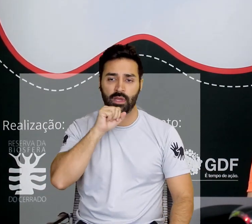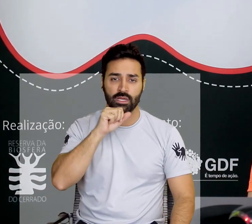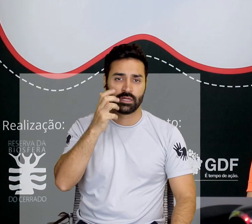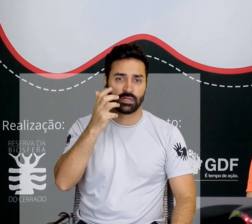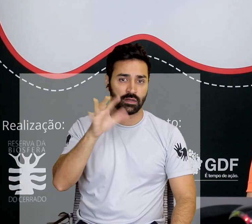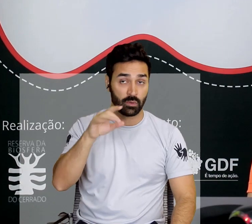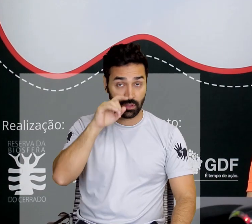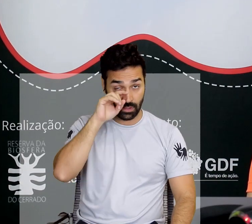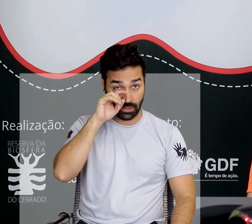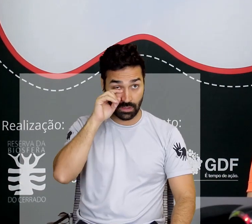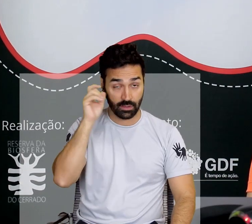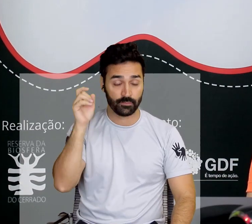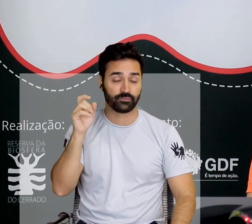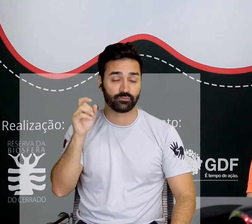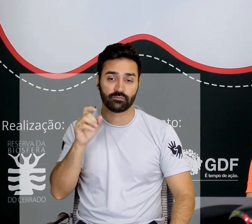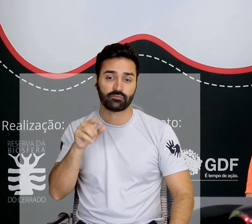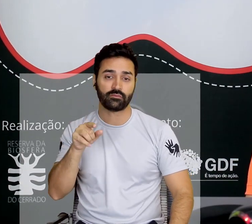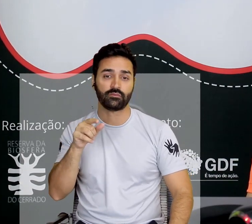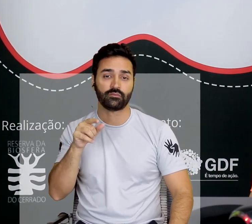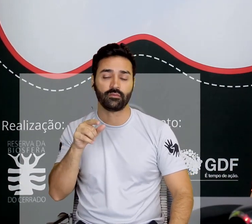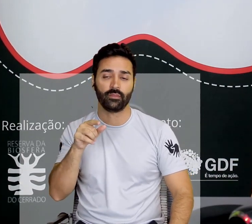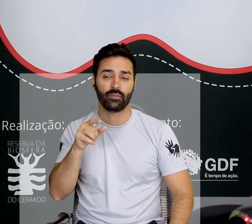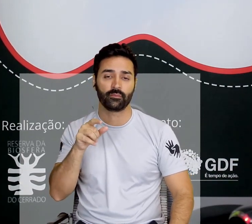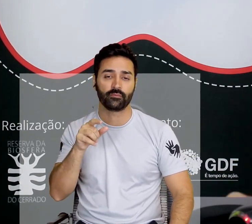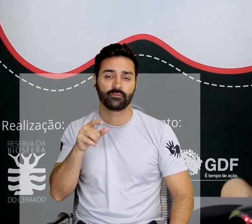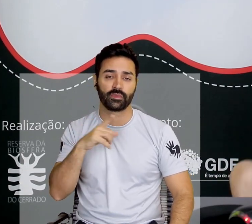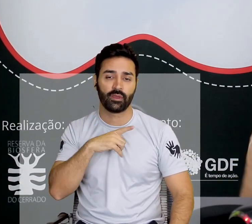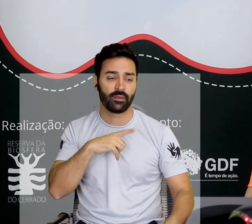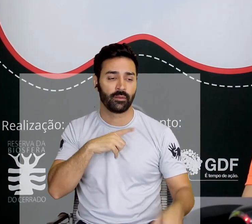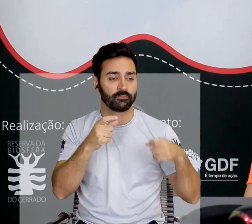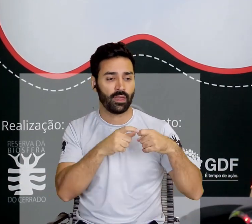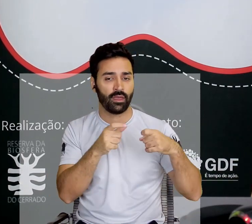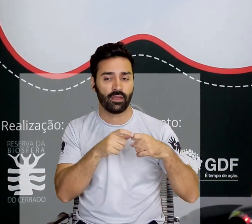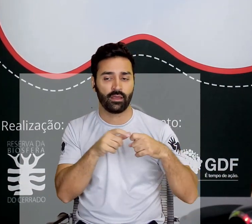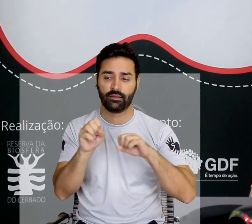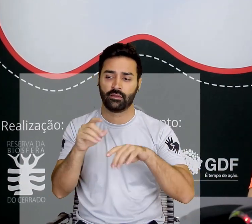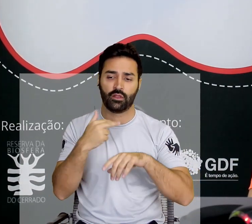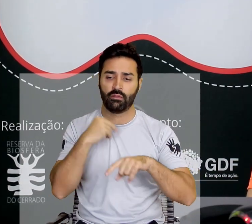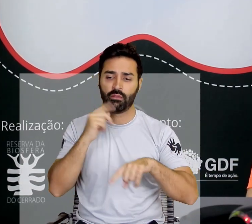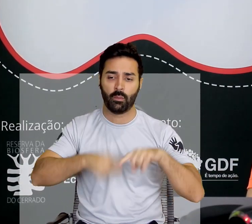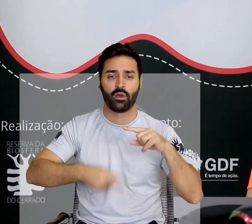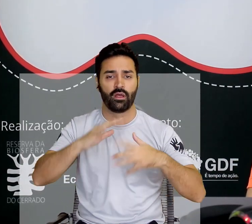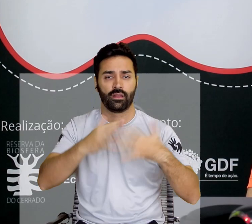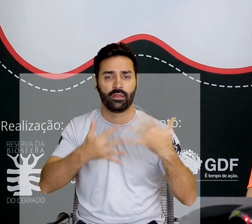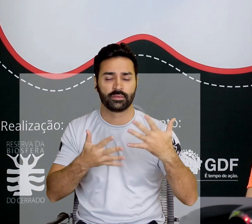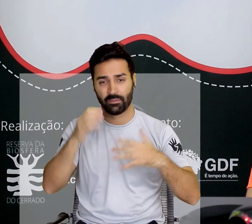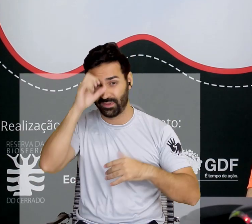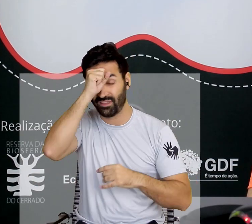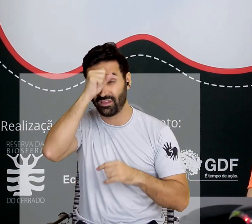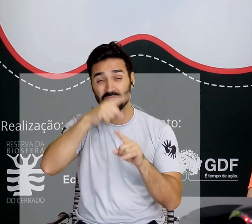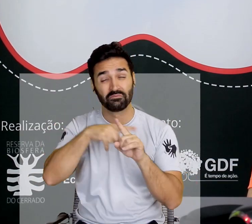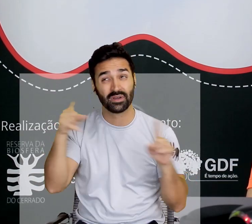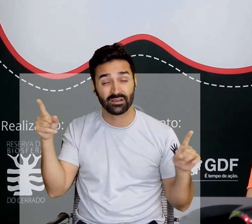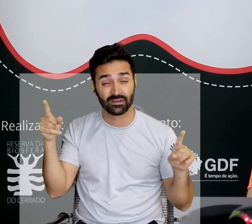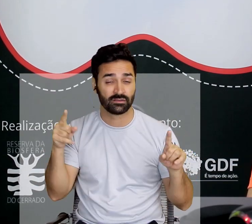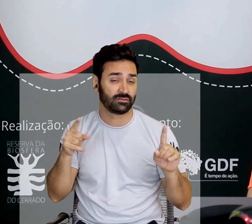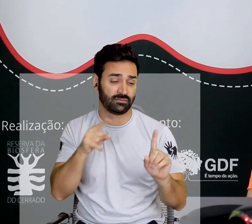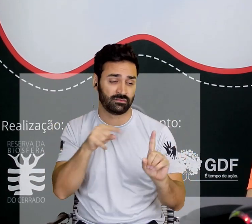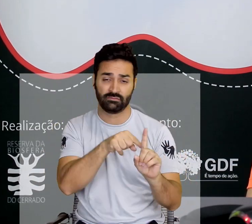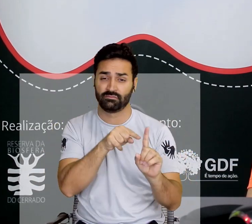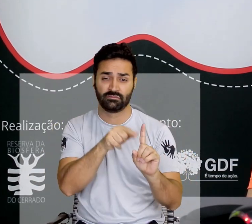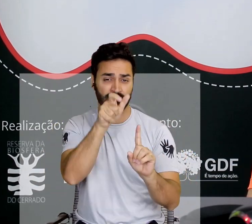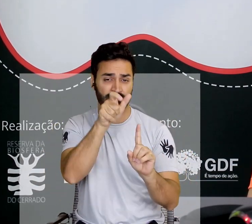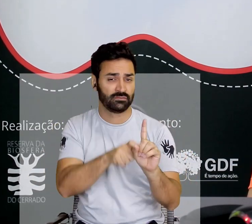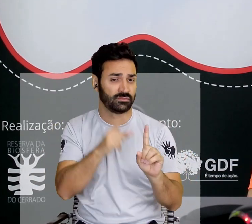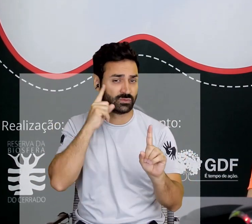a criança aprender língua de sinais, que recebem essa orientação de médicos e de outros profissionais, em algum determinado momento da vida, a